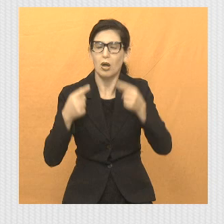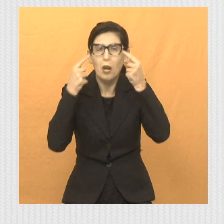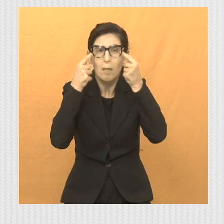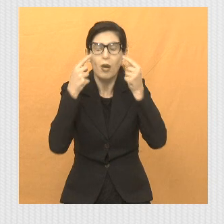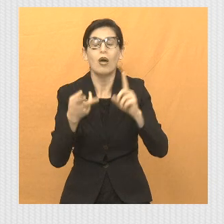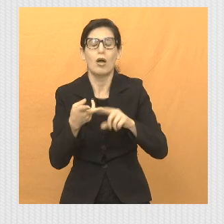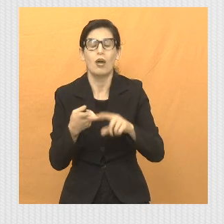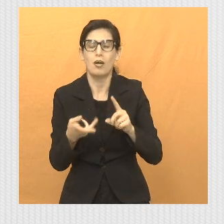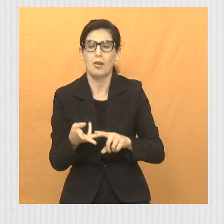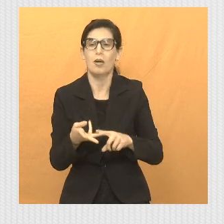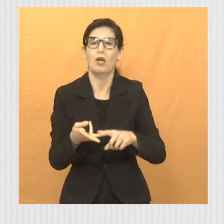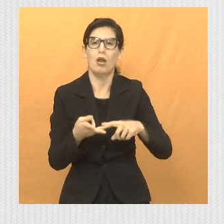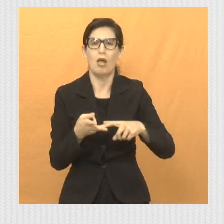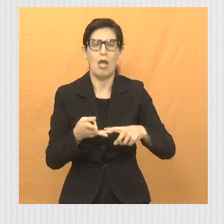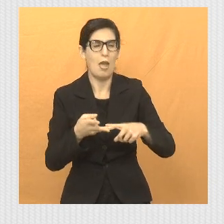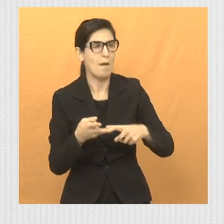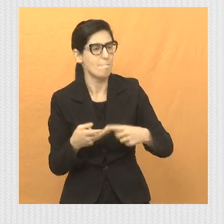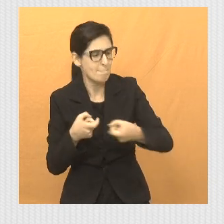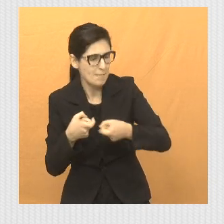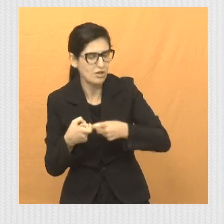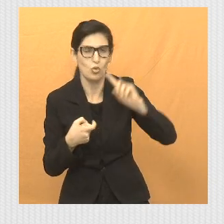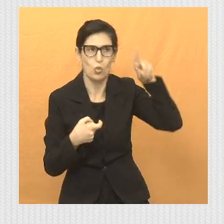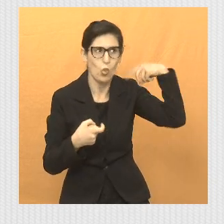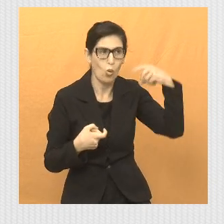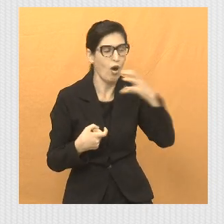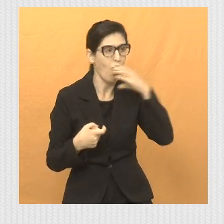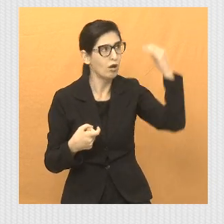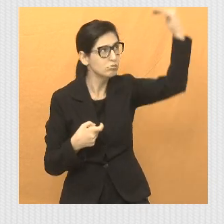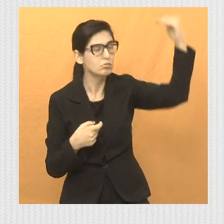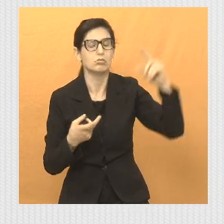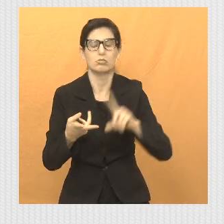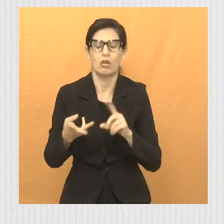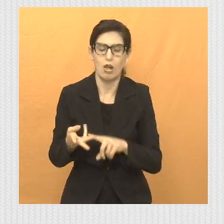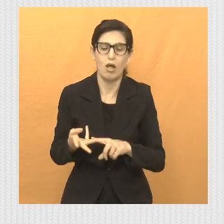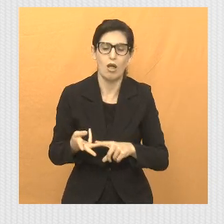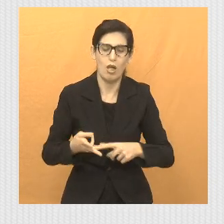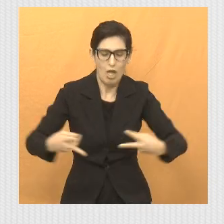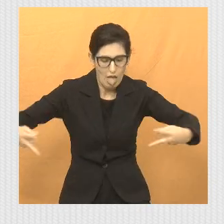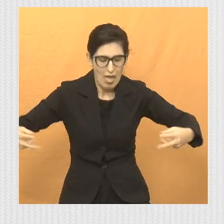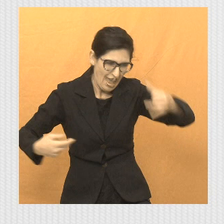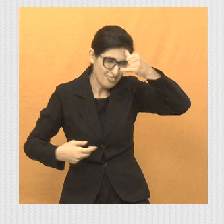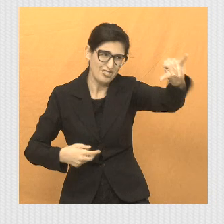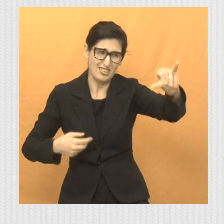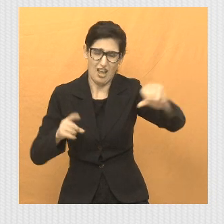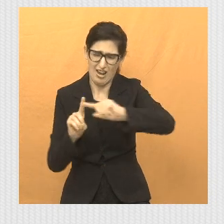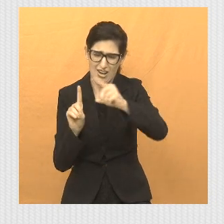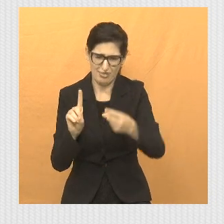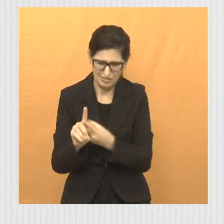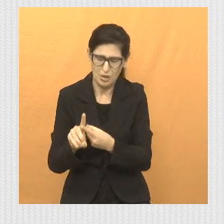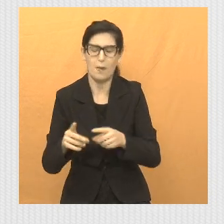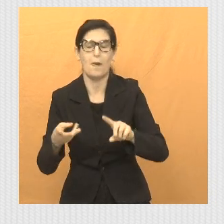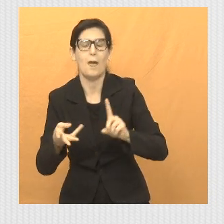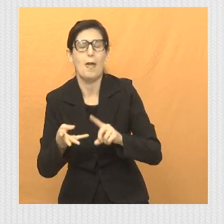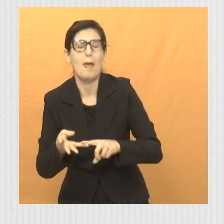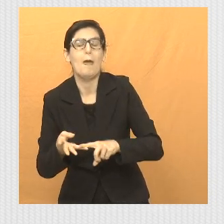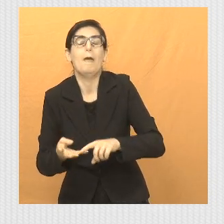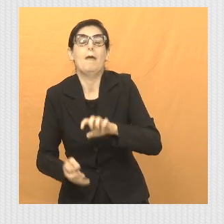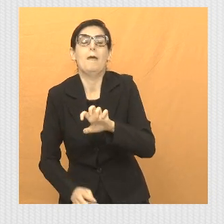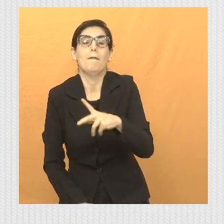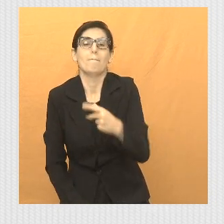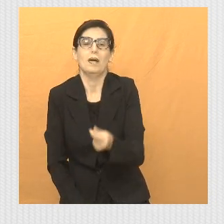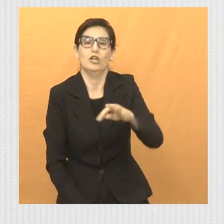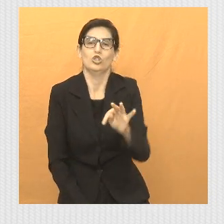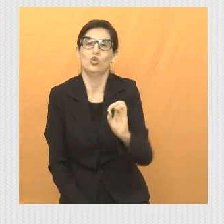SIM, psiquiatria adulto, avaliação para laqueadura, mastologia,